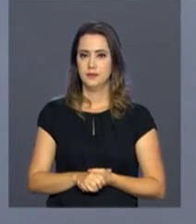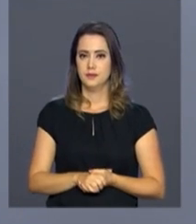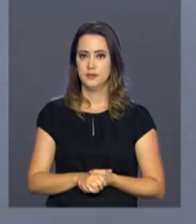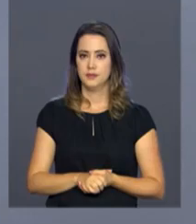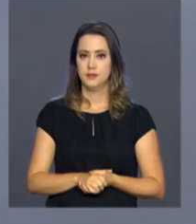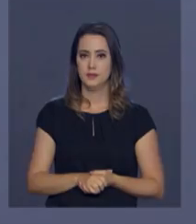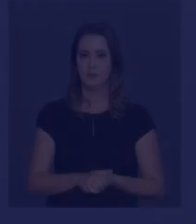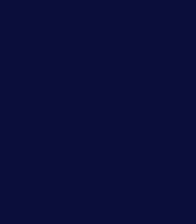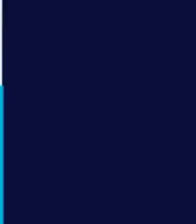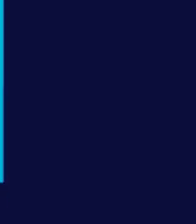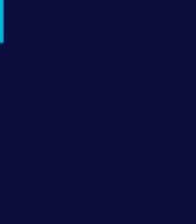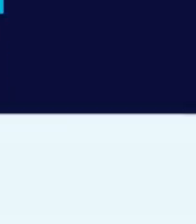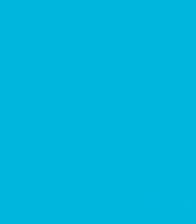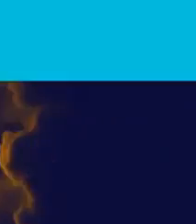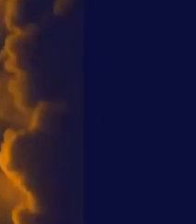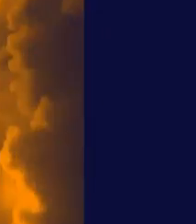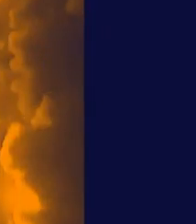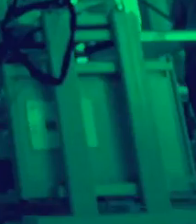Federal.